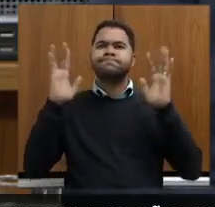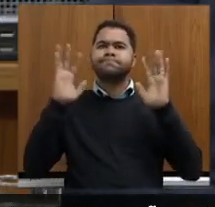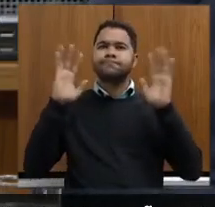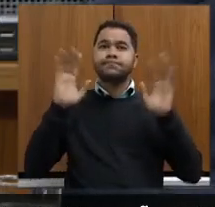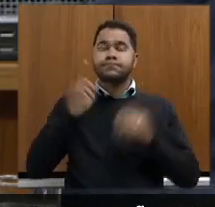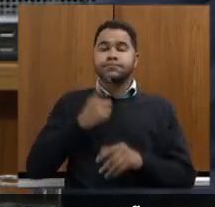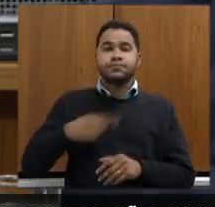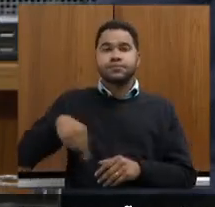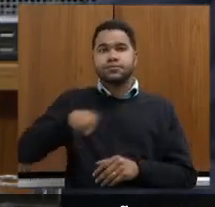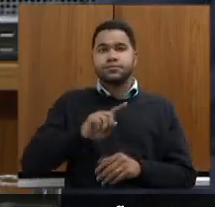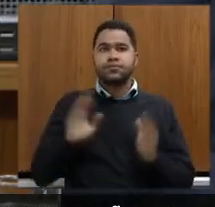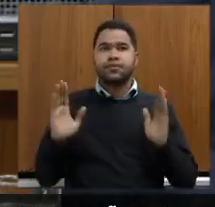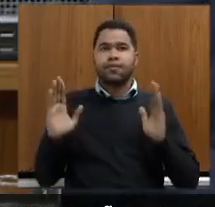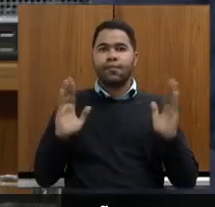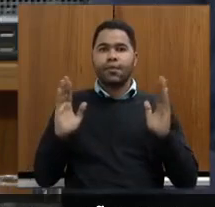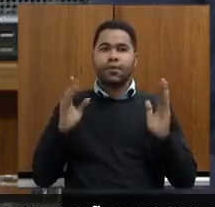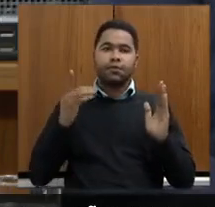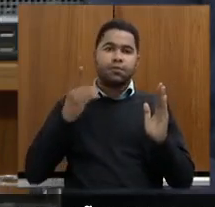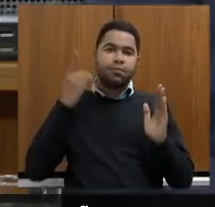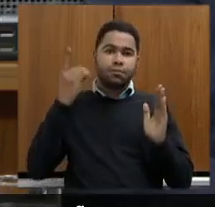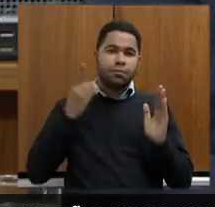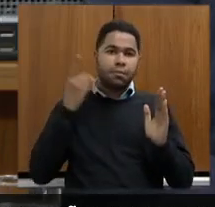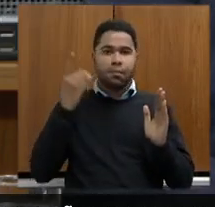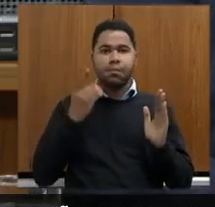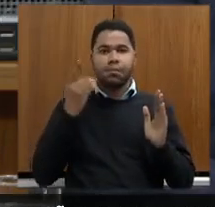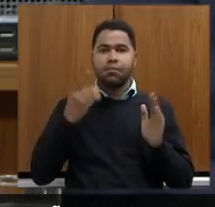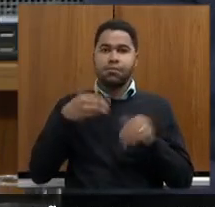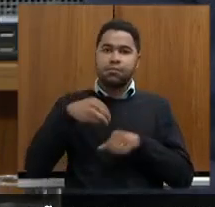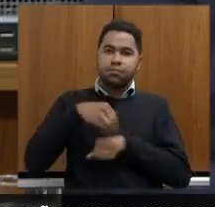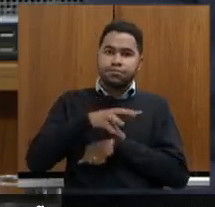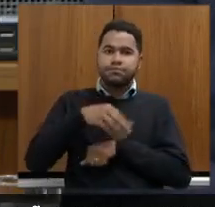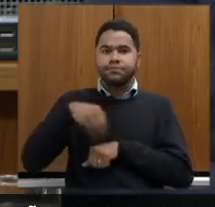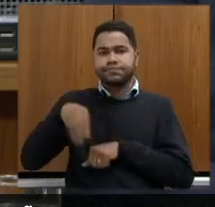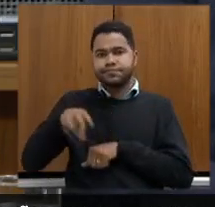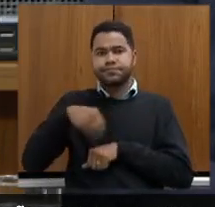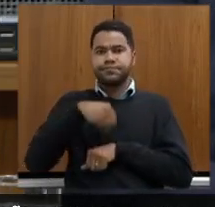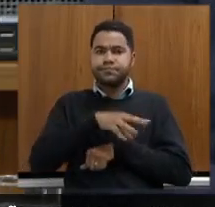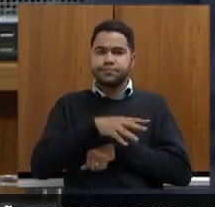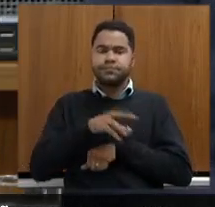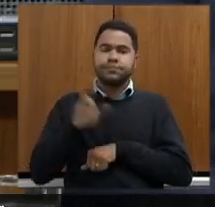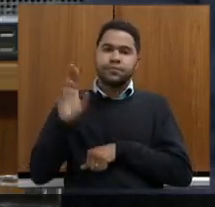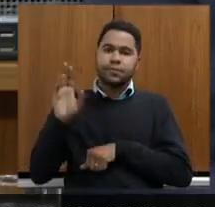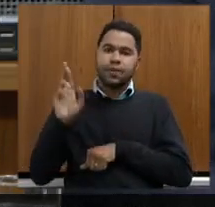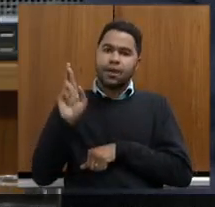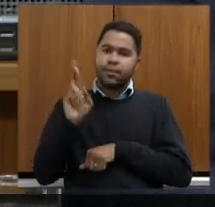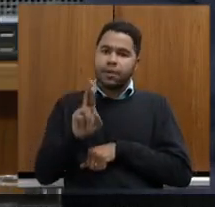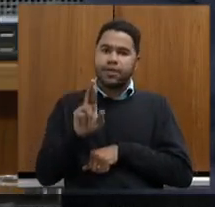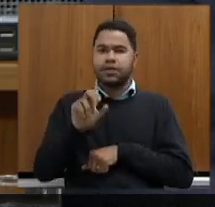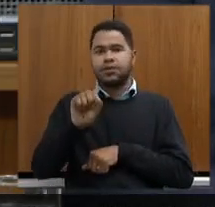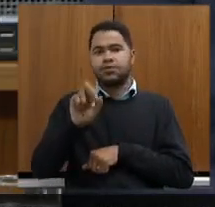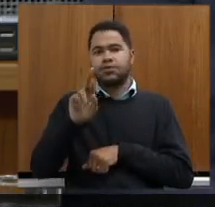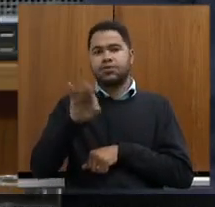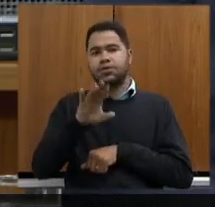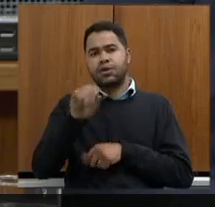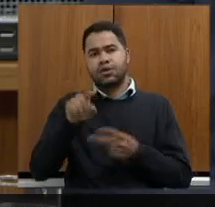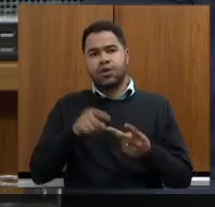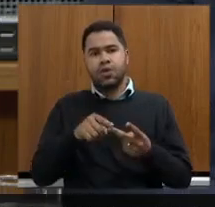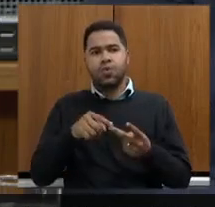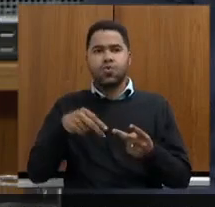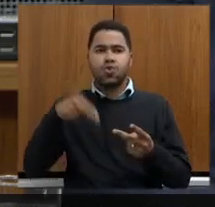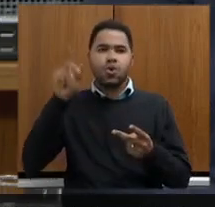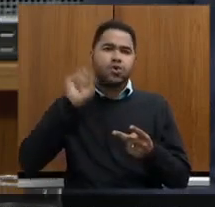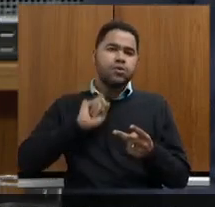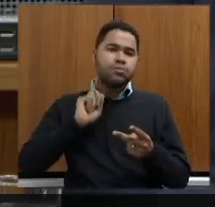fizesse um mandato de Deputado mediano Deputado representando o sertão representando o norte de Minas